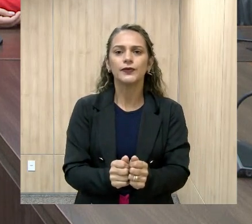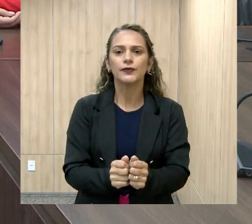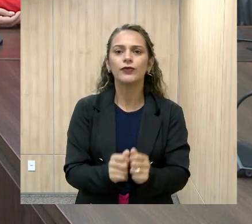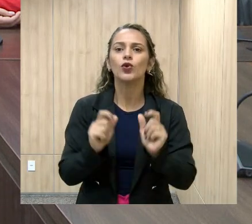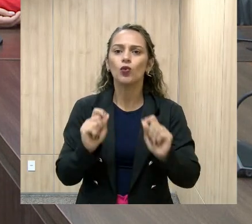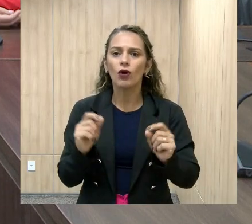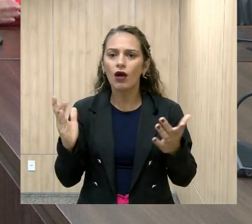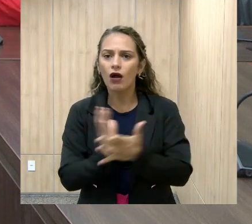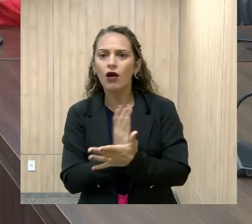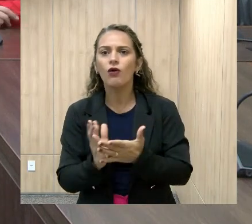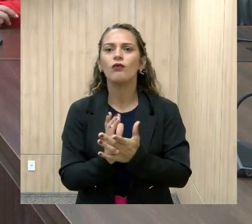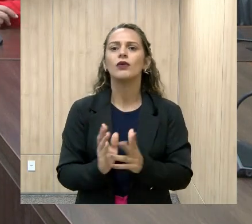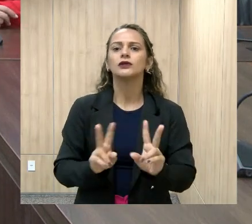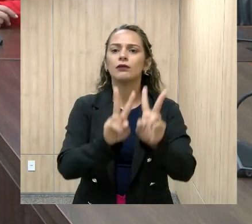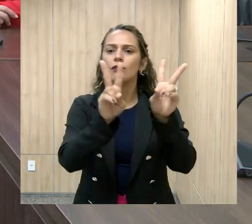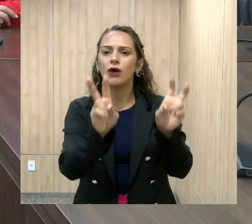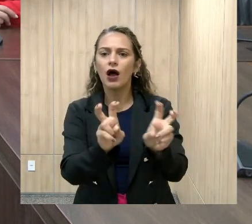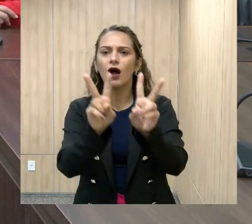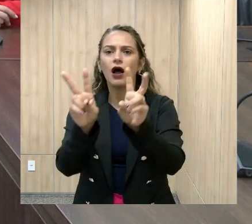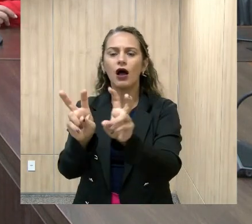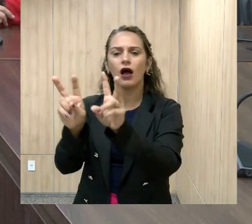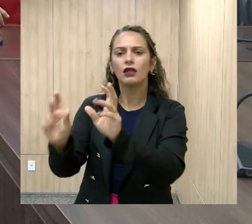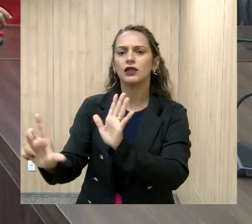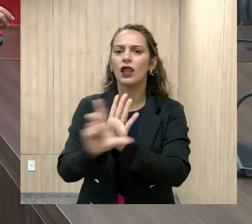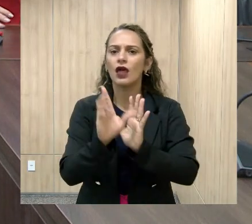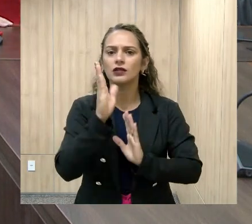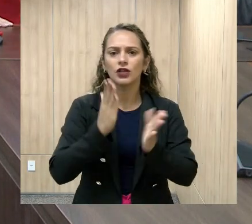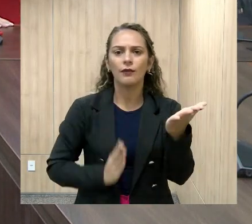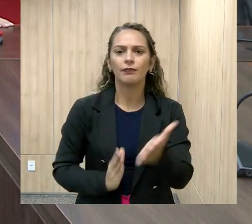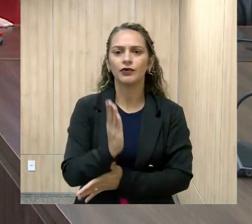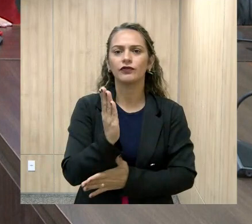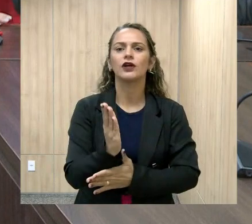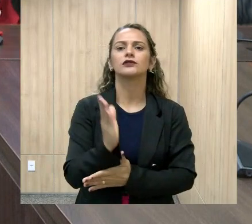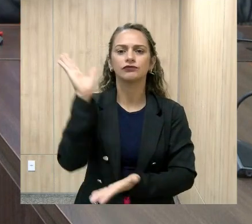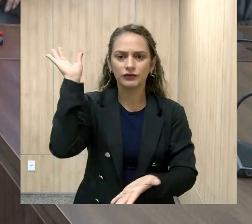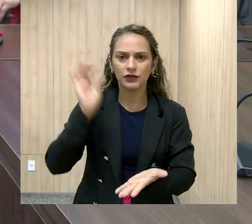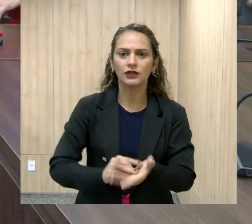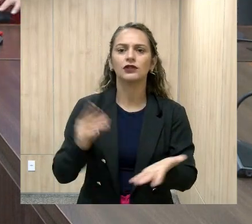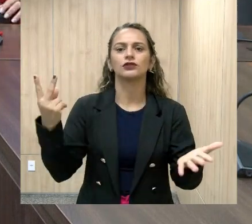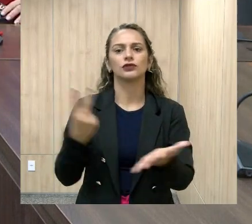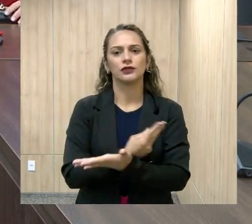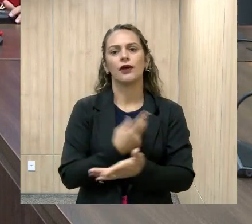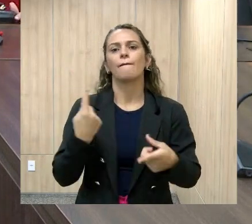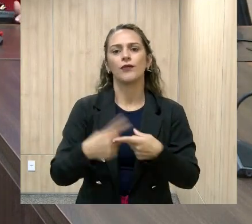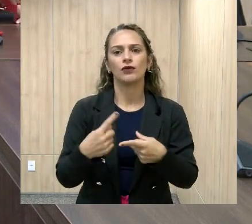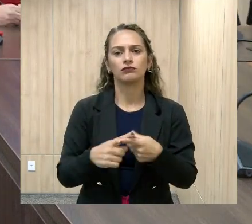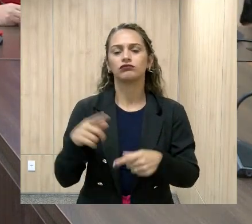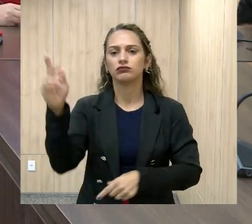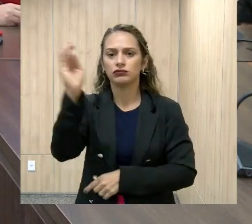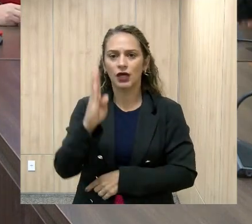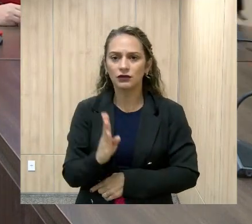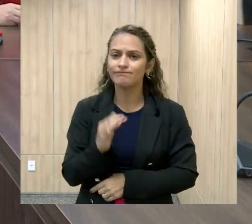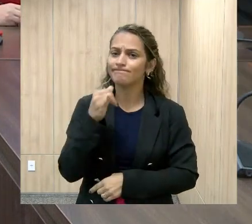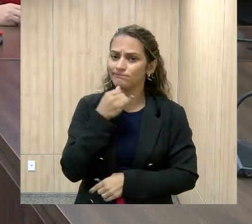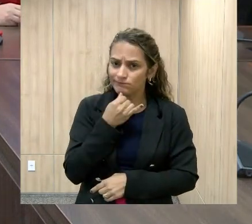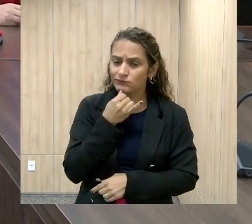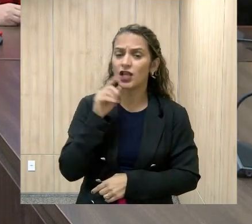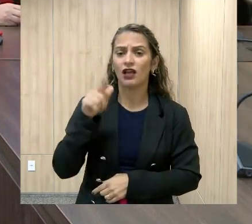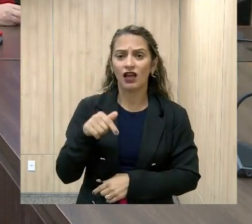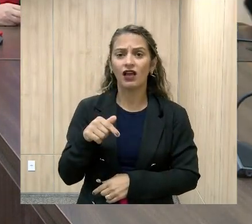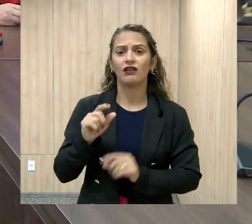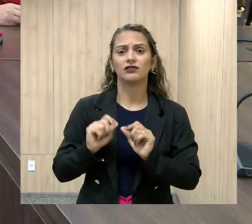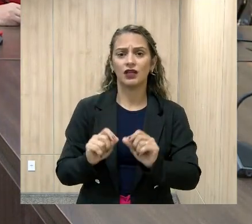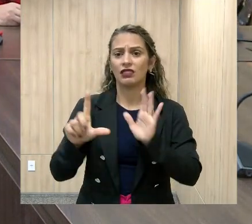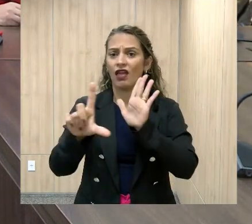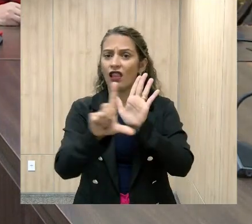pegar algumas pautas que já temos leis aí aprovadas e da efetividade porque o nosso país infelizmente